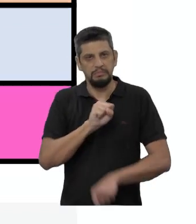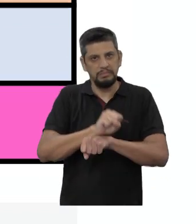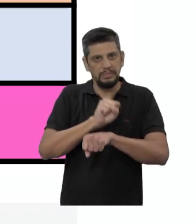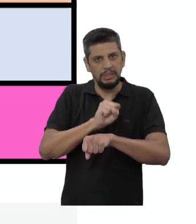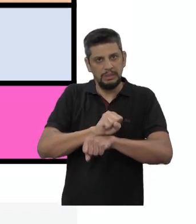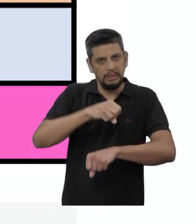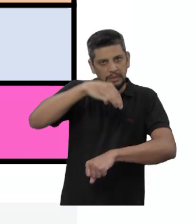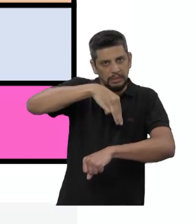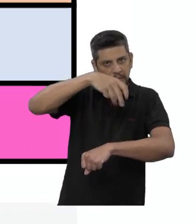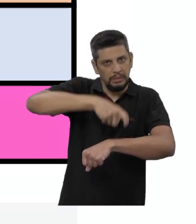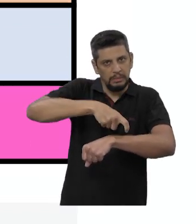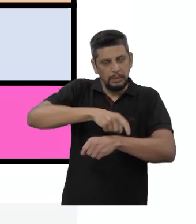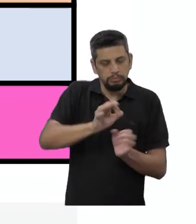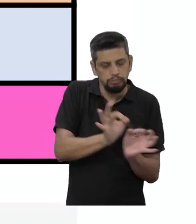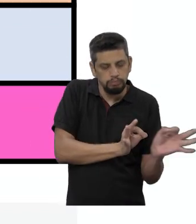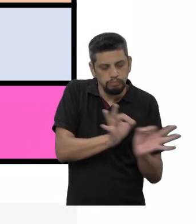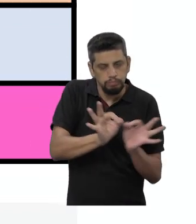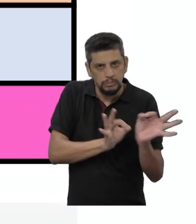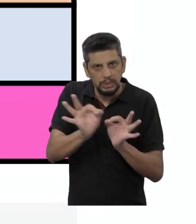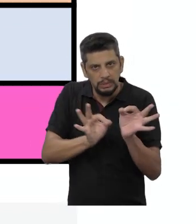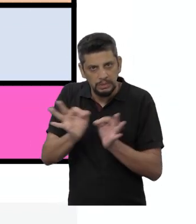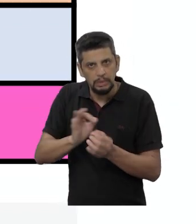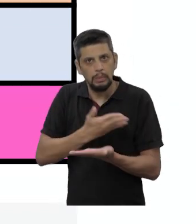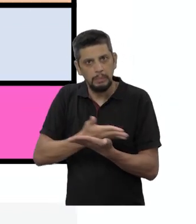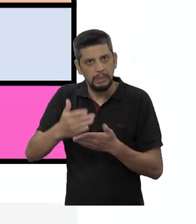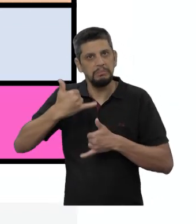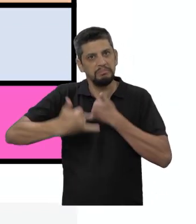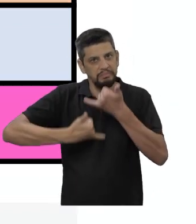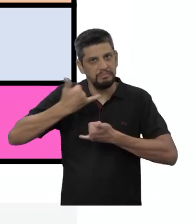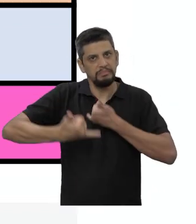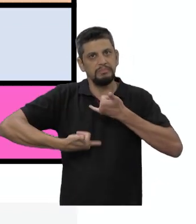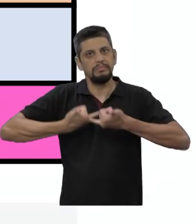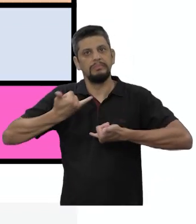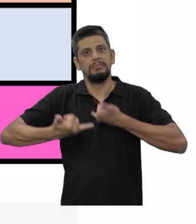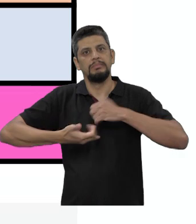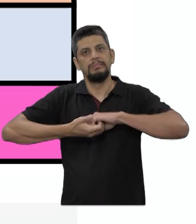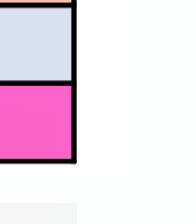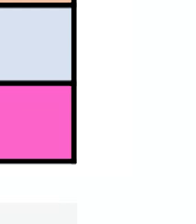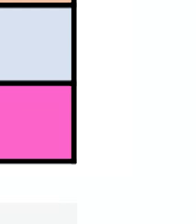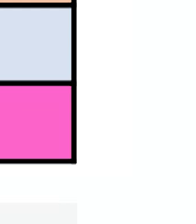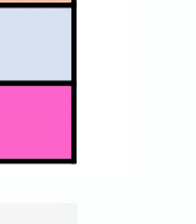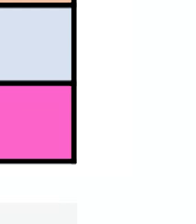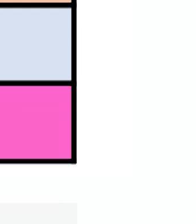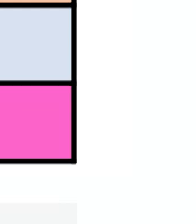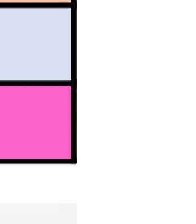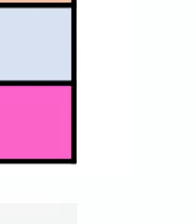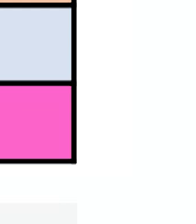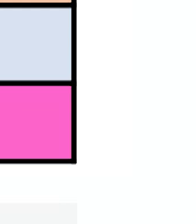palavras. Aguardem um minutinho para a gente arrumar tudo aqui e começar a brincadeira.